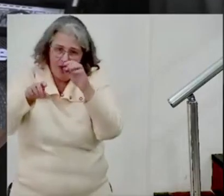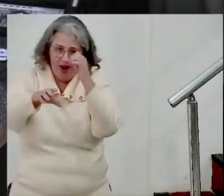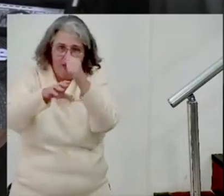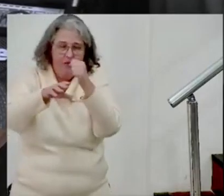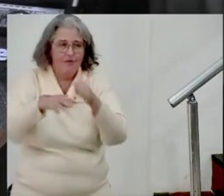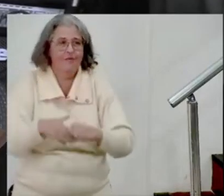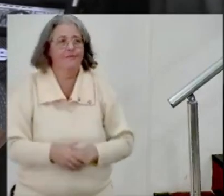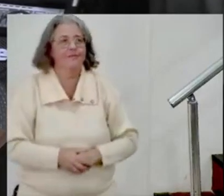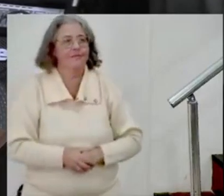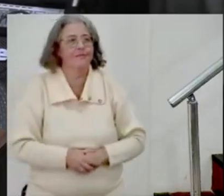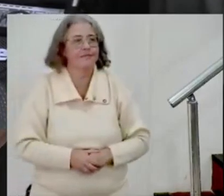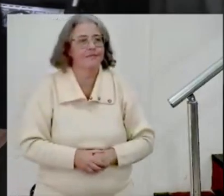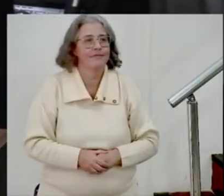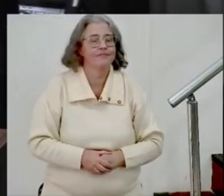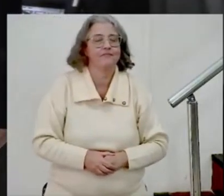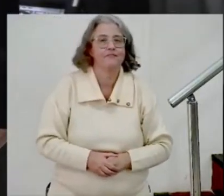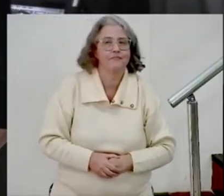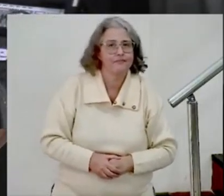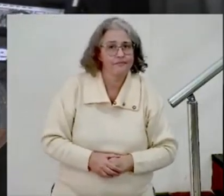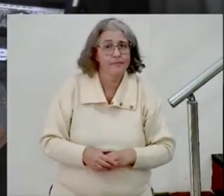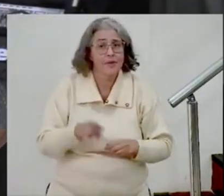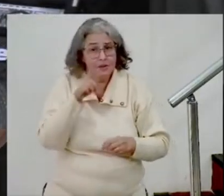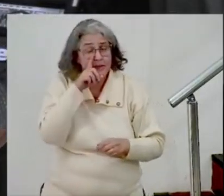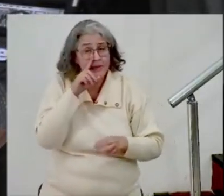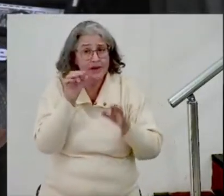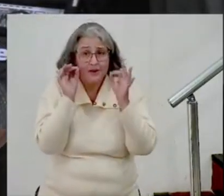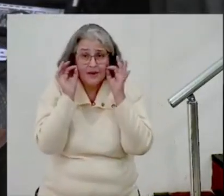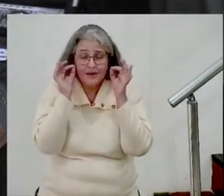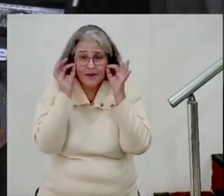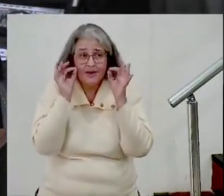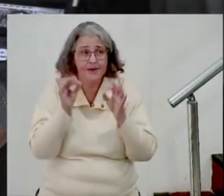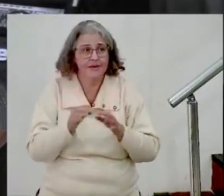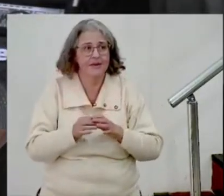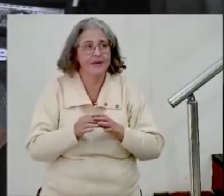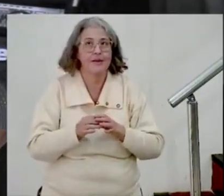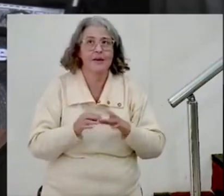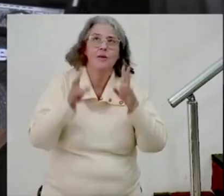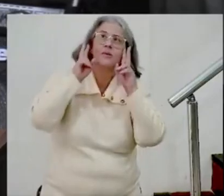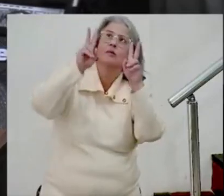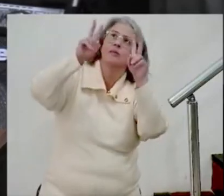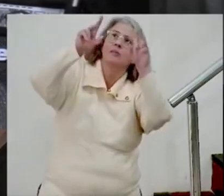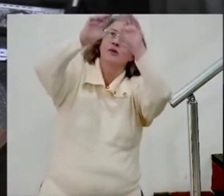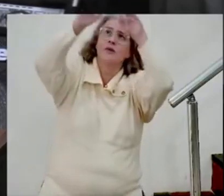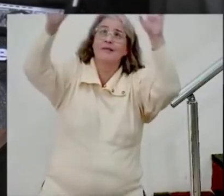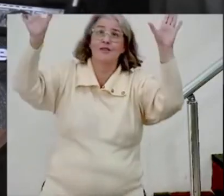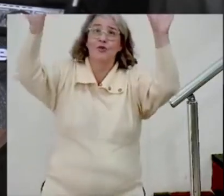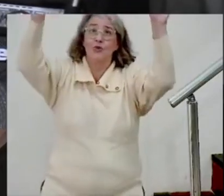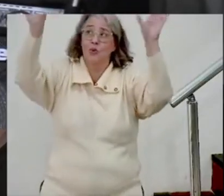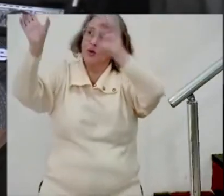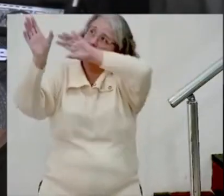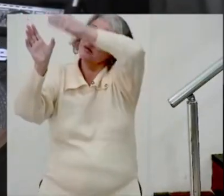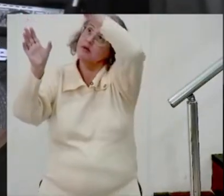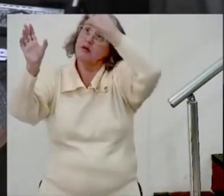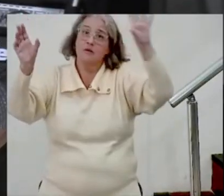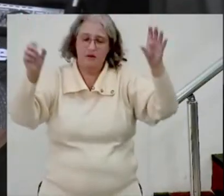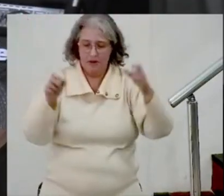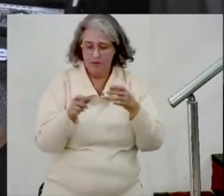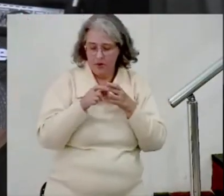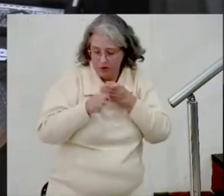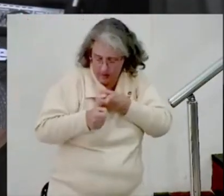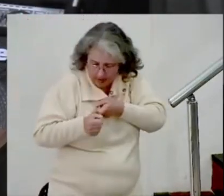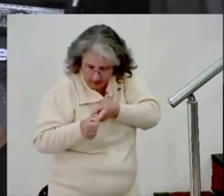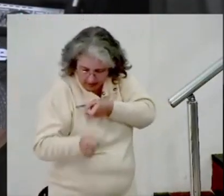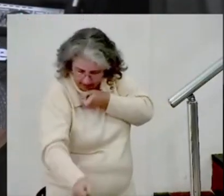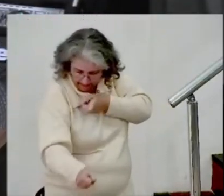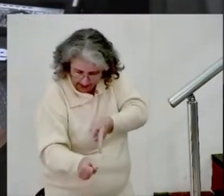eles tomam principalmente cuidado com aqueles que estão instalados nas torres, porque eles estão em posição elevada e atirando flechas de